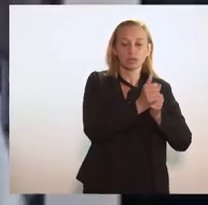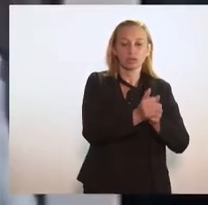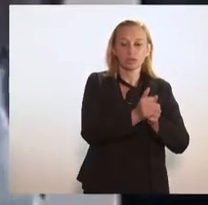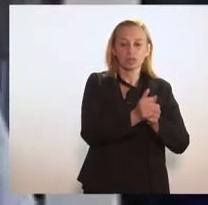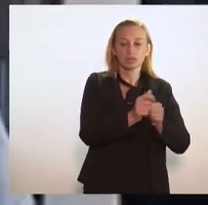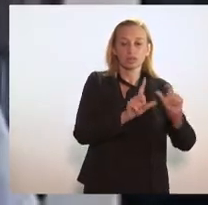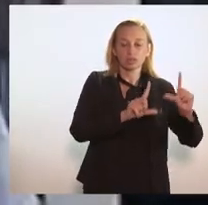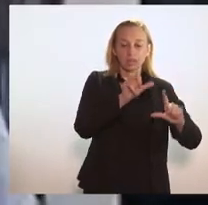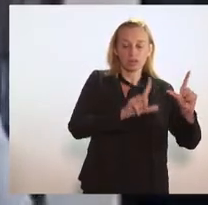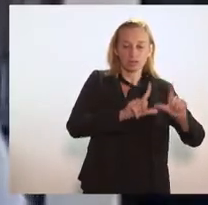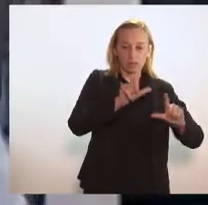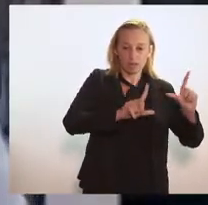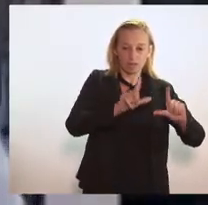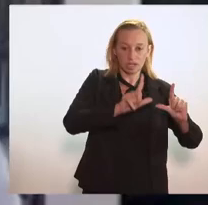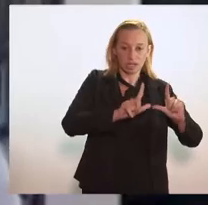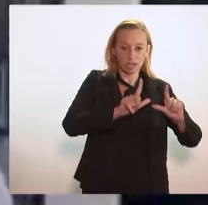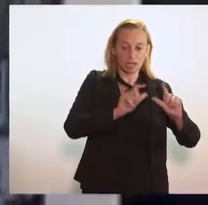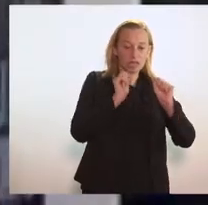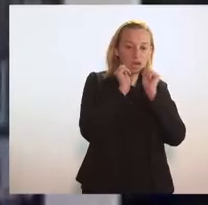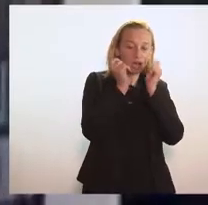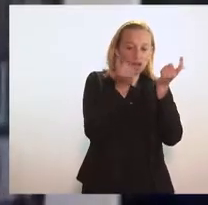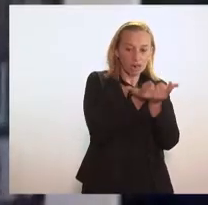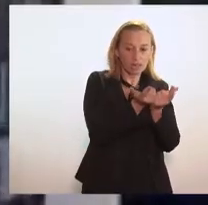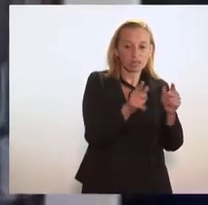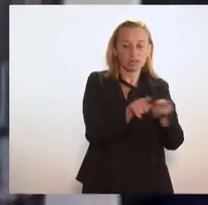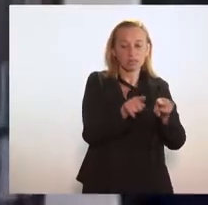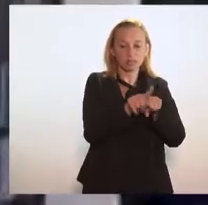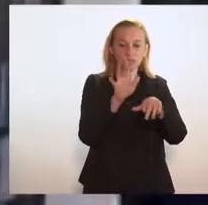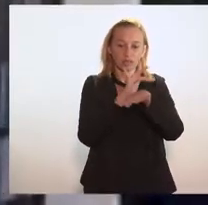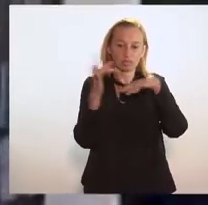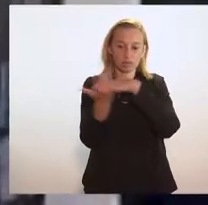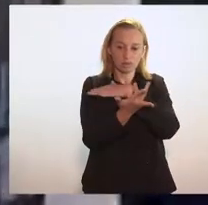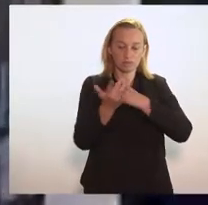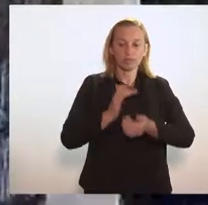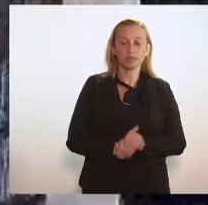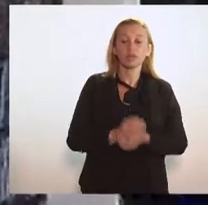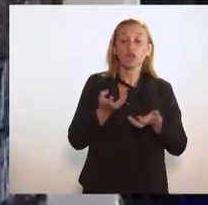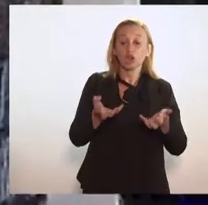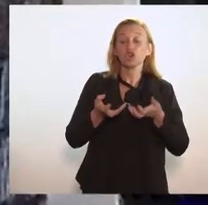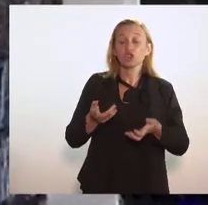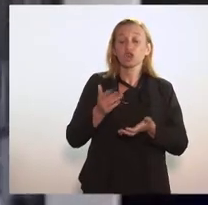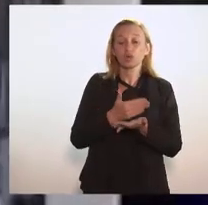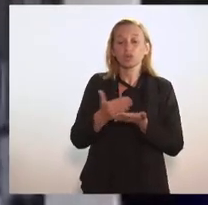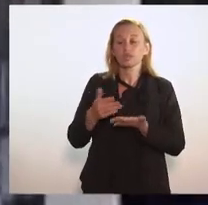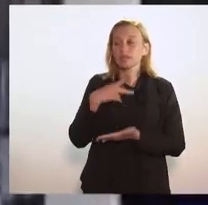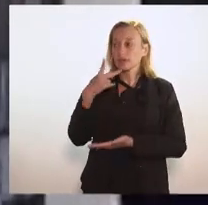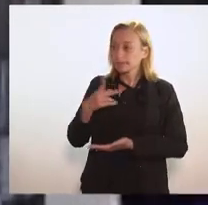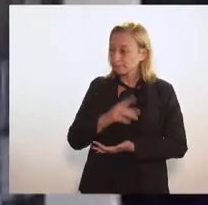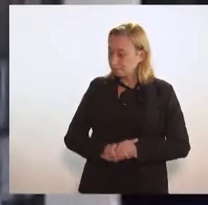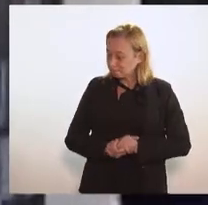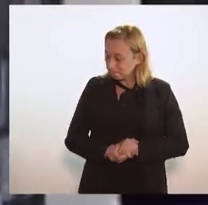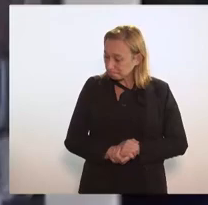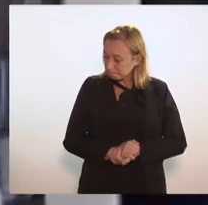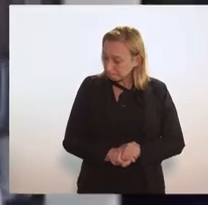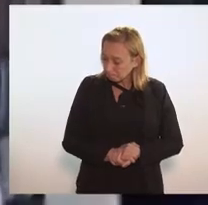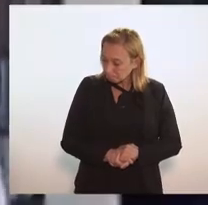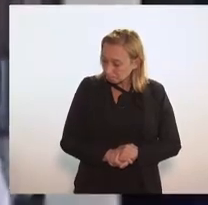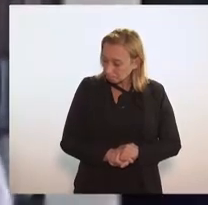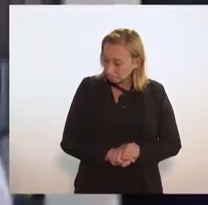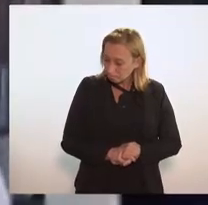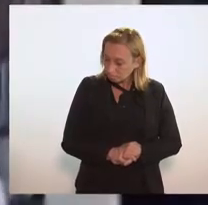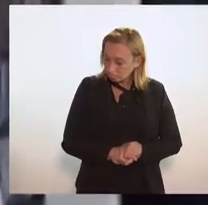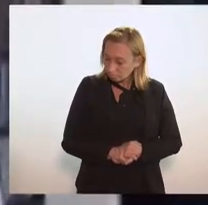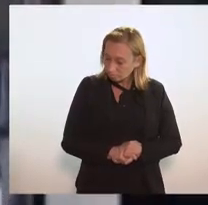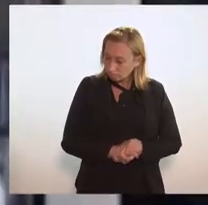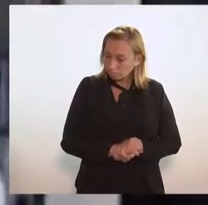assista pela TV alerj aqueles que nos acompanha pelas redes sociais eu queria começar e